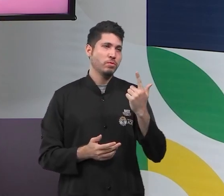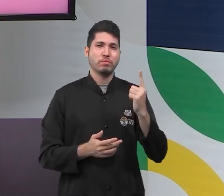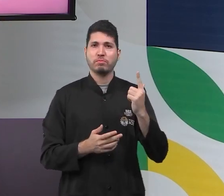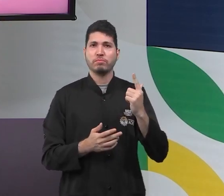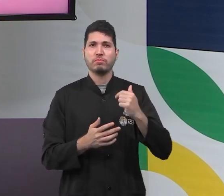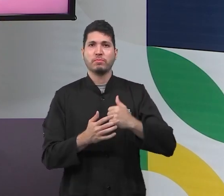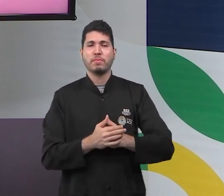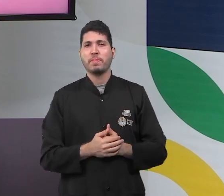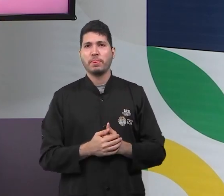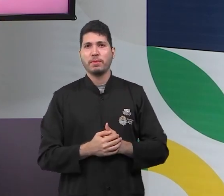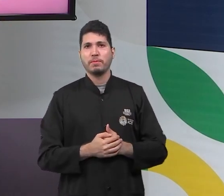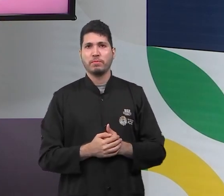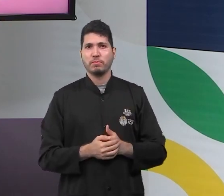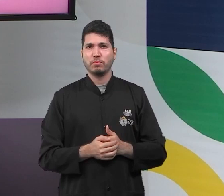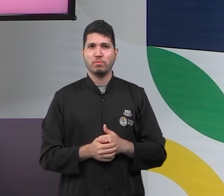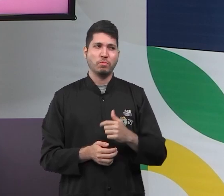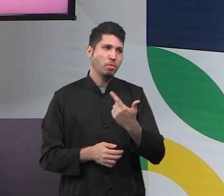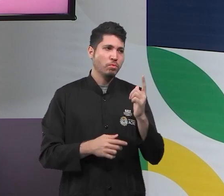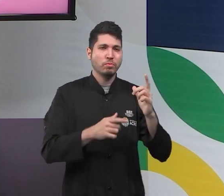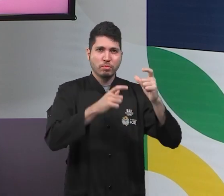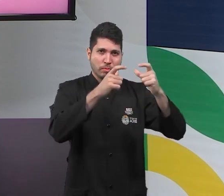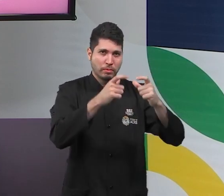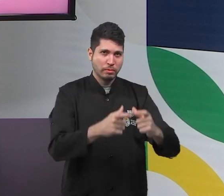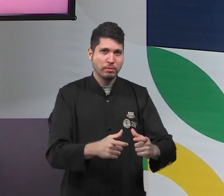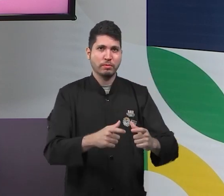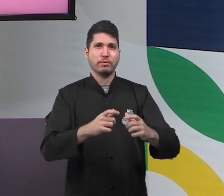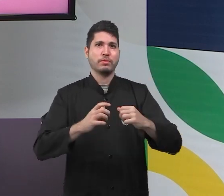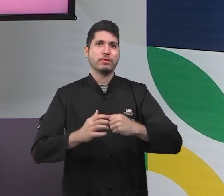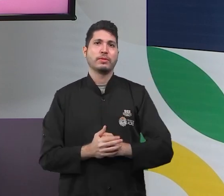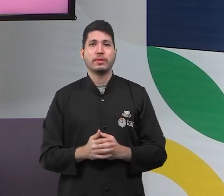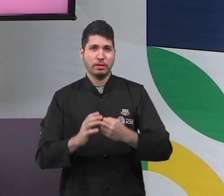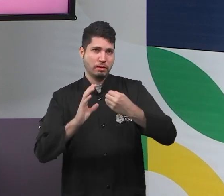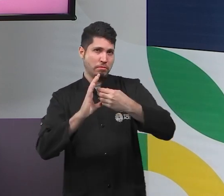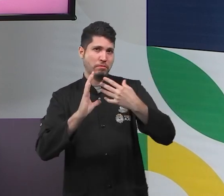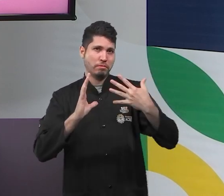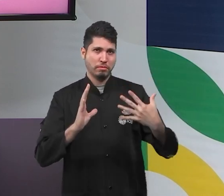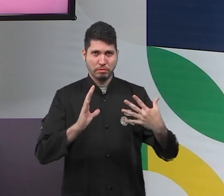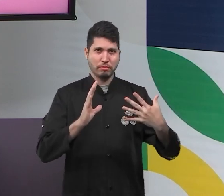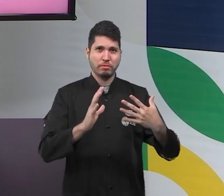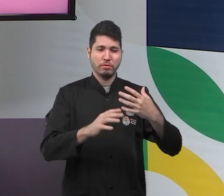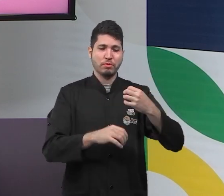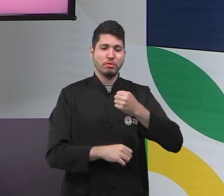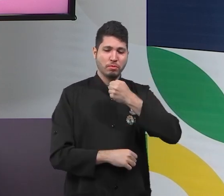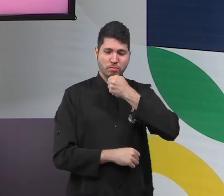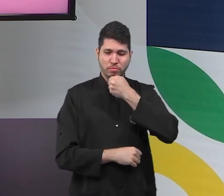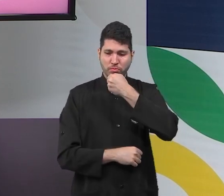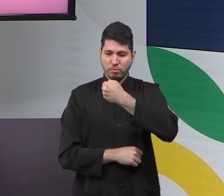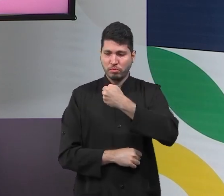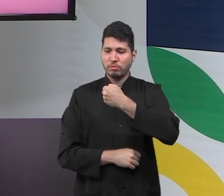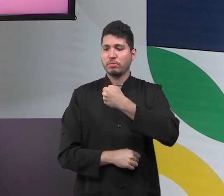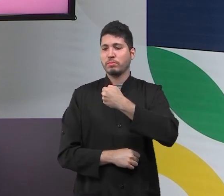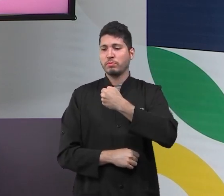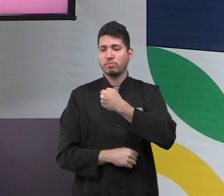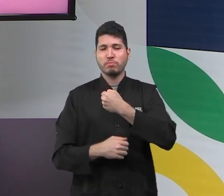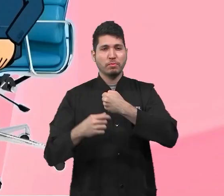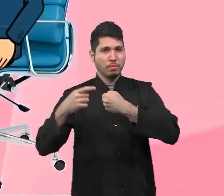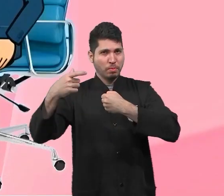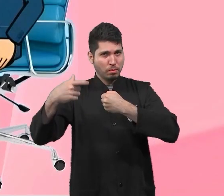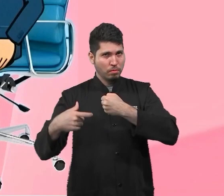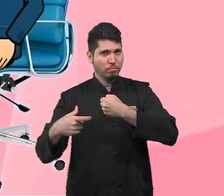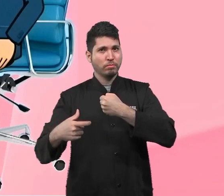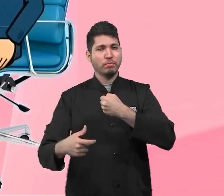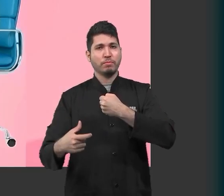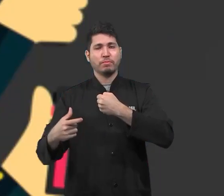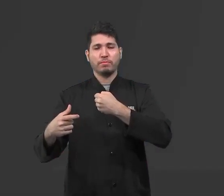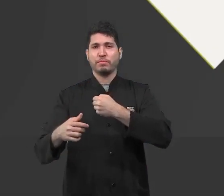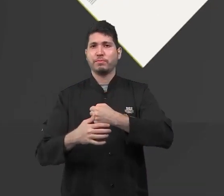aquele cargo. Então, a entrevista, ela tem essa característica, entrevistador, entrevistado, e um tema. Vamos à continuação?